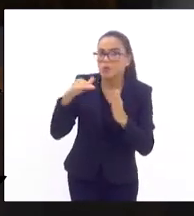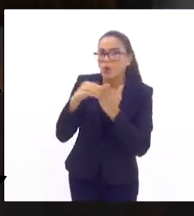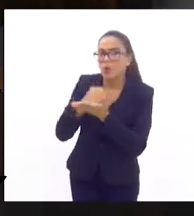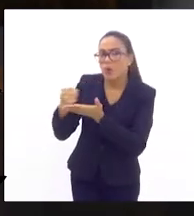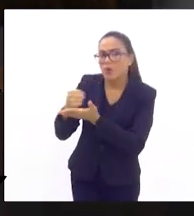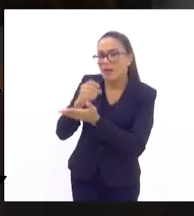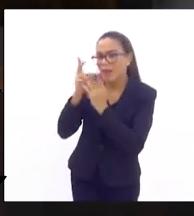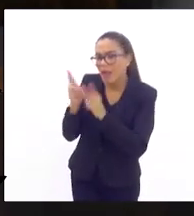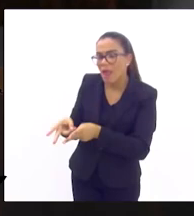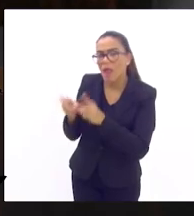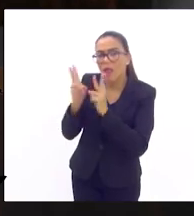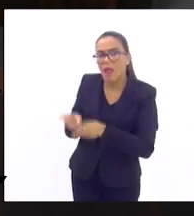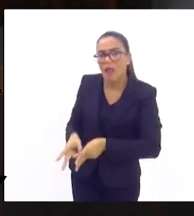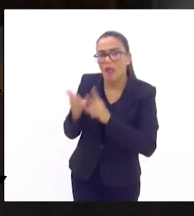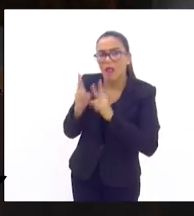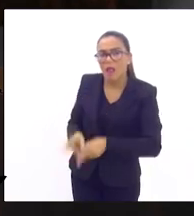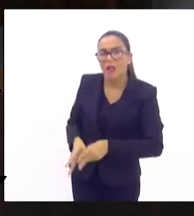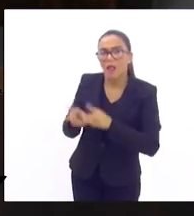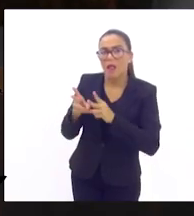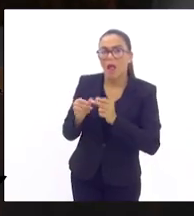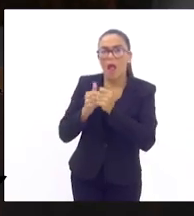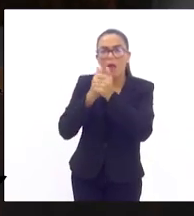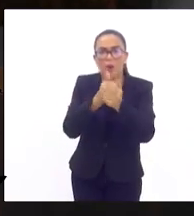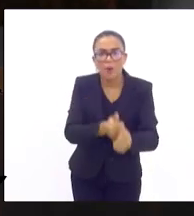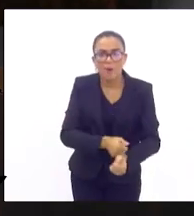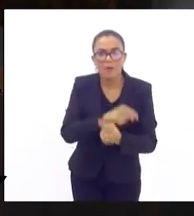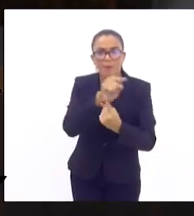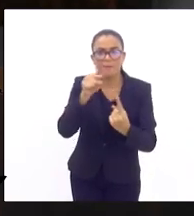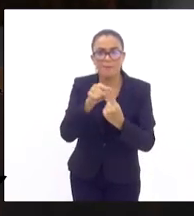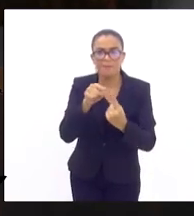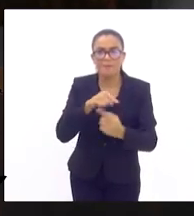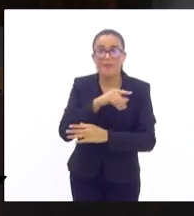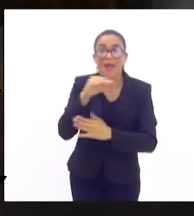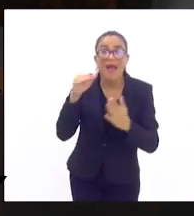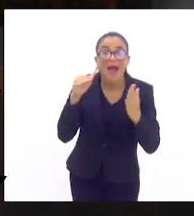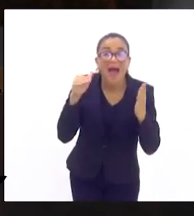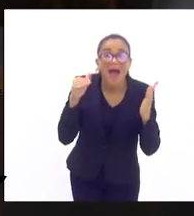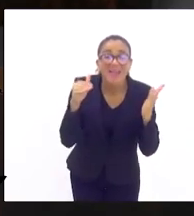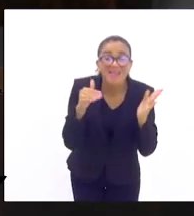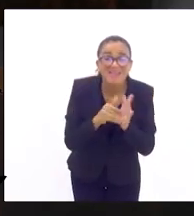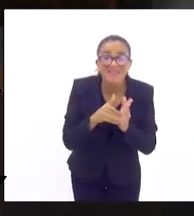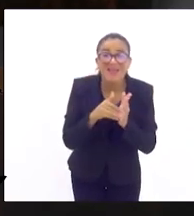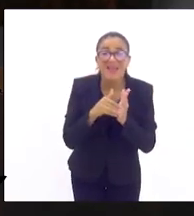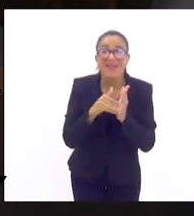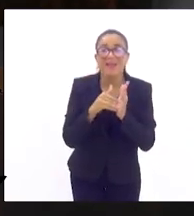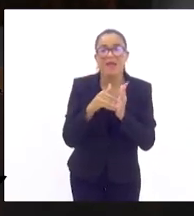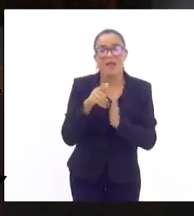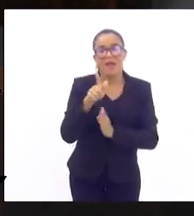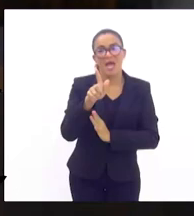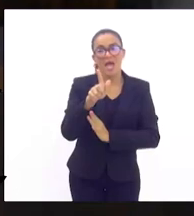Genesa. Na fiscalização, no acompanhamento de meta, até a questão da tarifa, isso a Genesa vai fazer